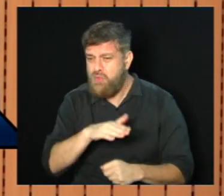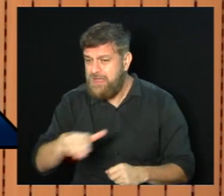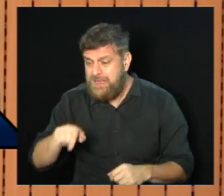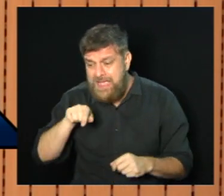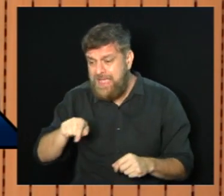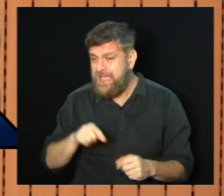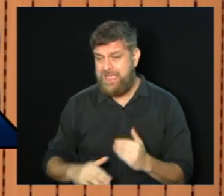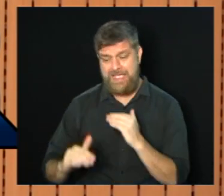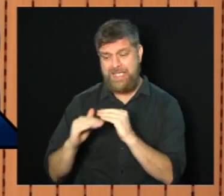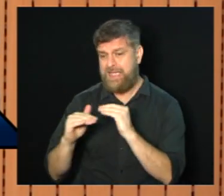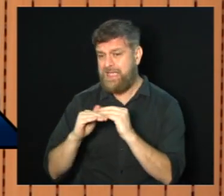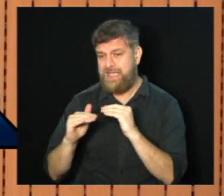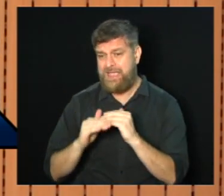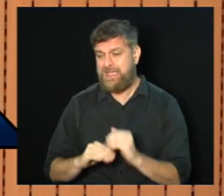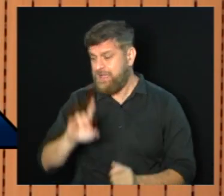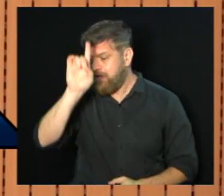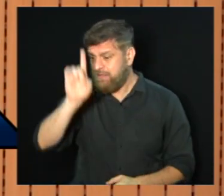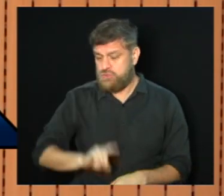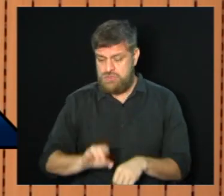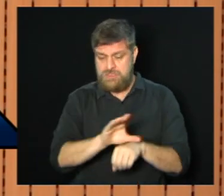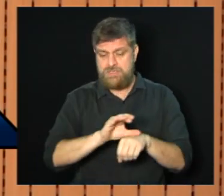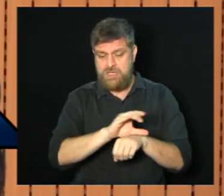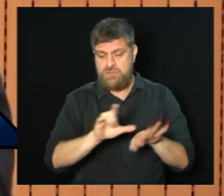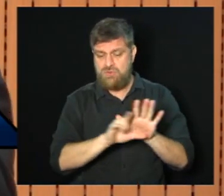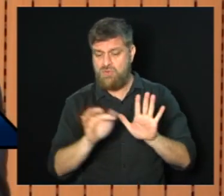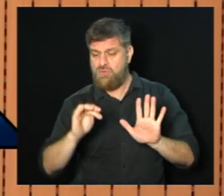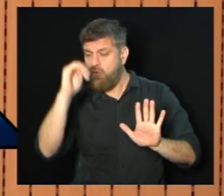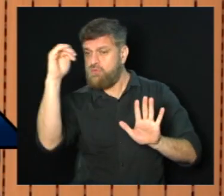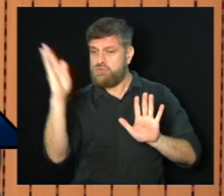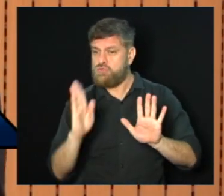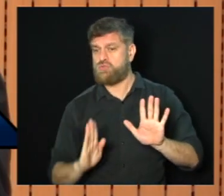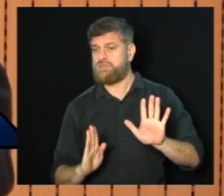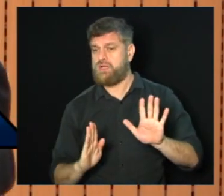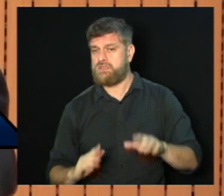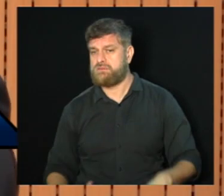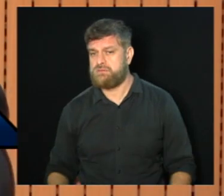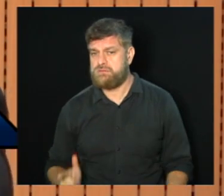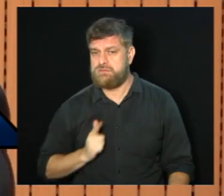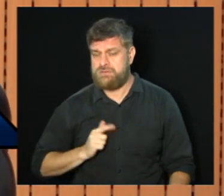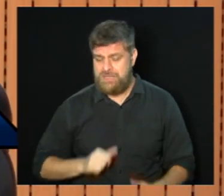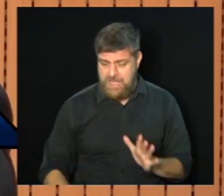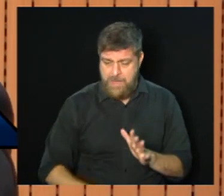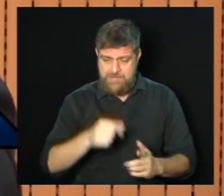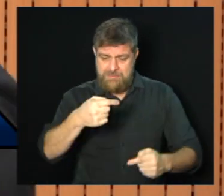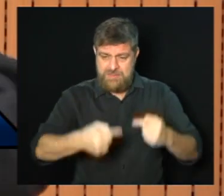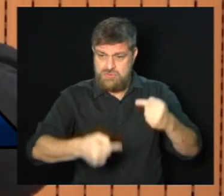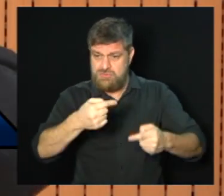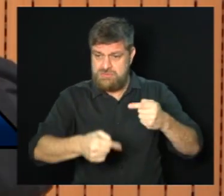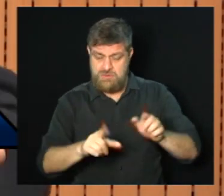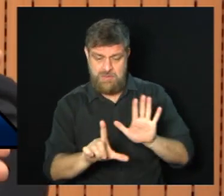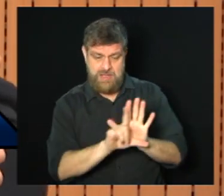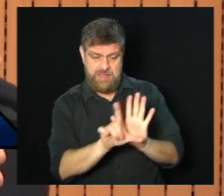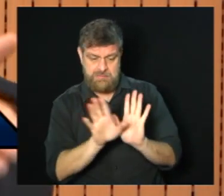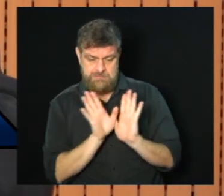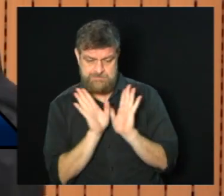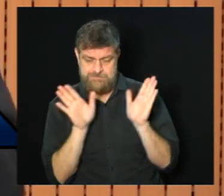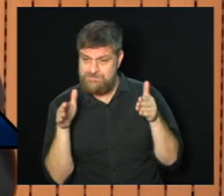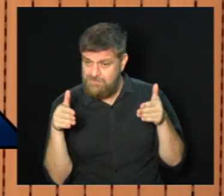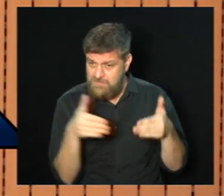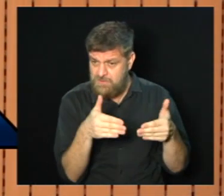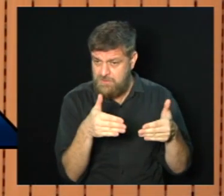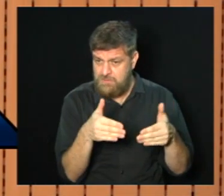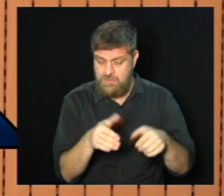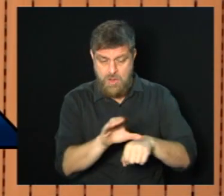direito, com direitos constitucionais. Então, como o projeto, nessa primeira discussão, se trata se é legal